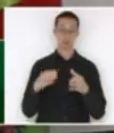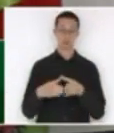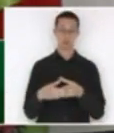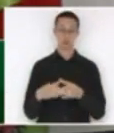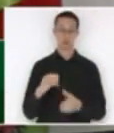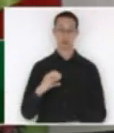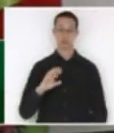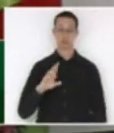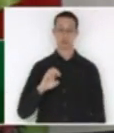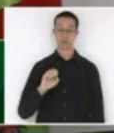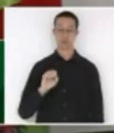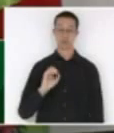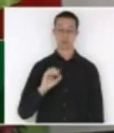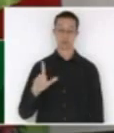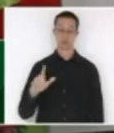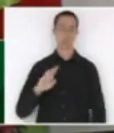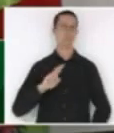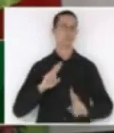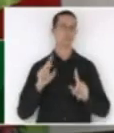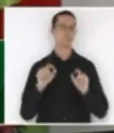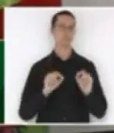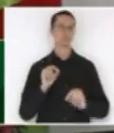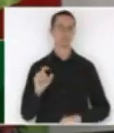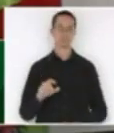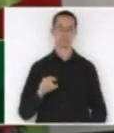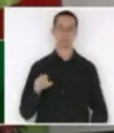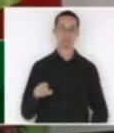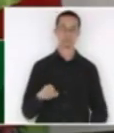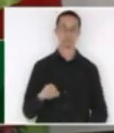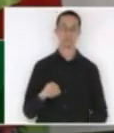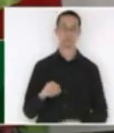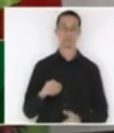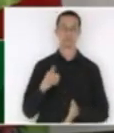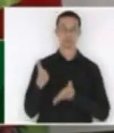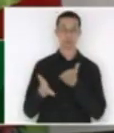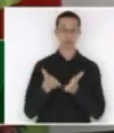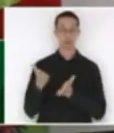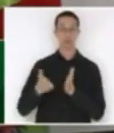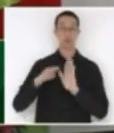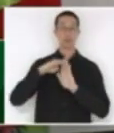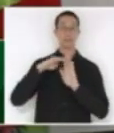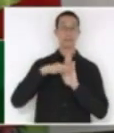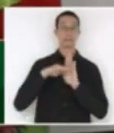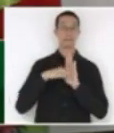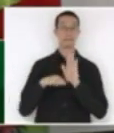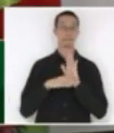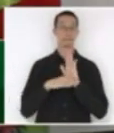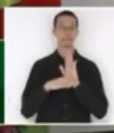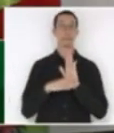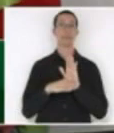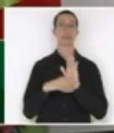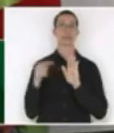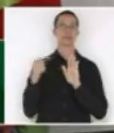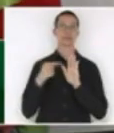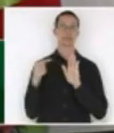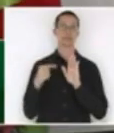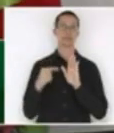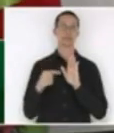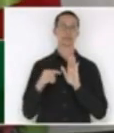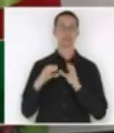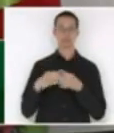É justamente atuar sob essas diretrizes. A Cressol precisa